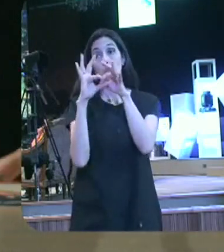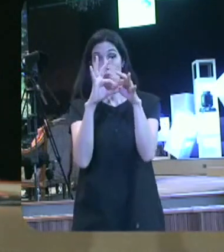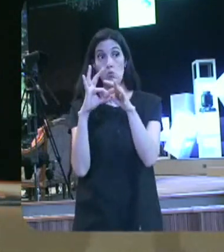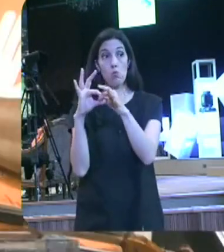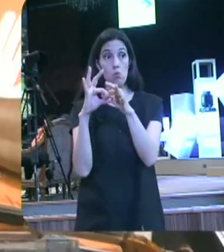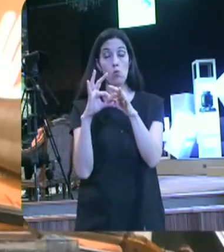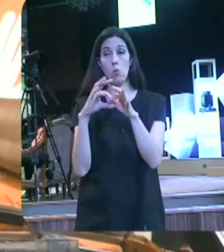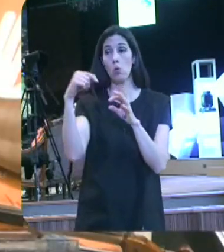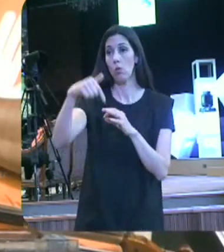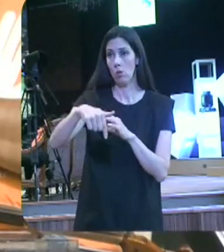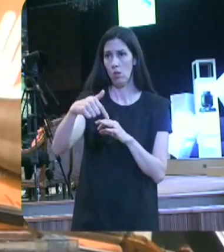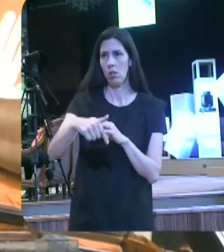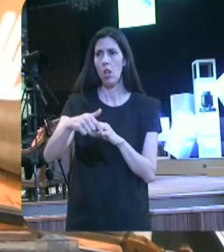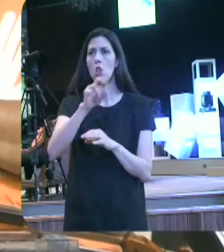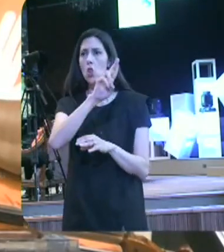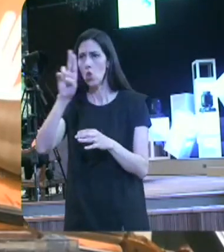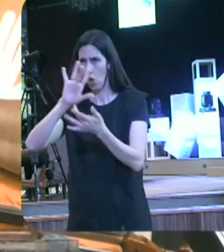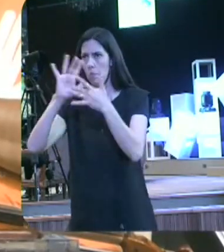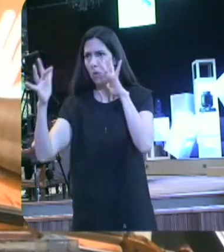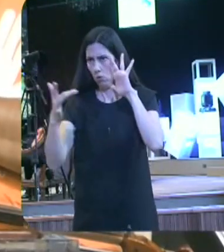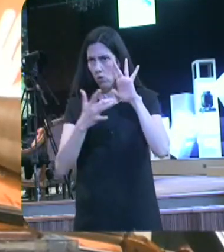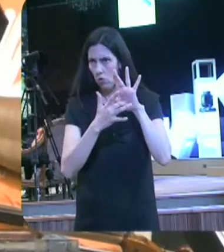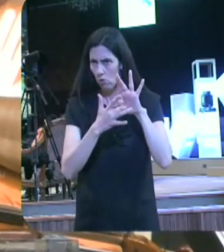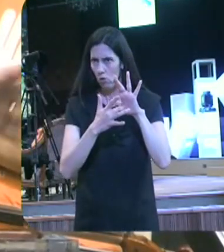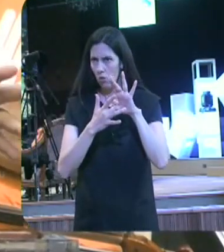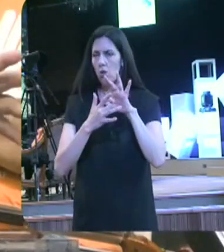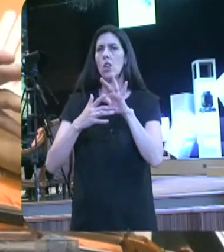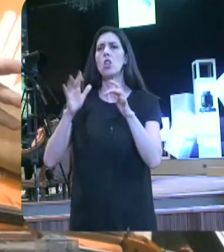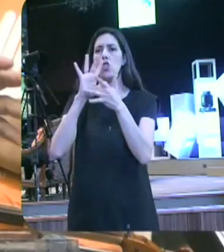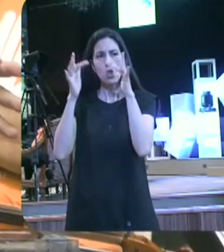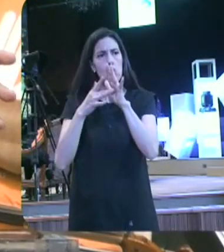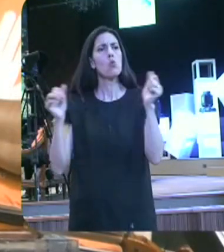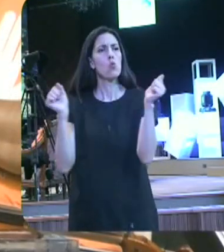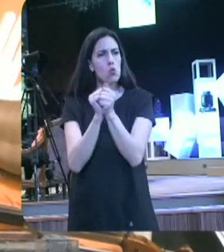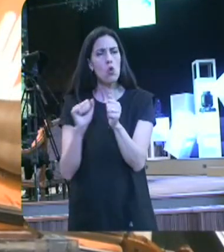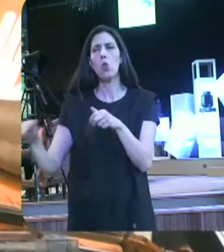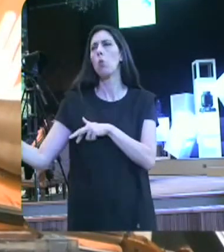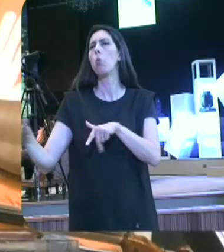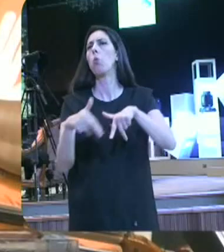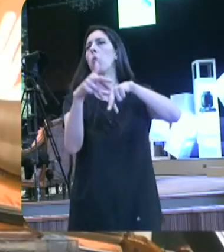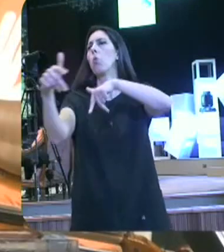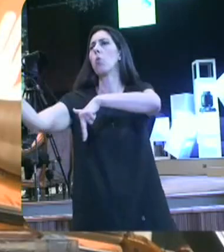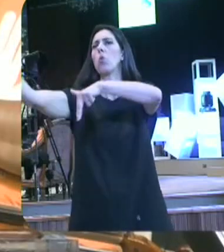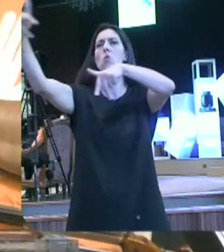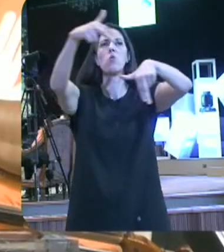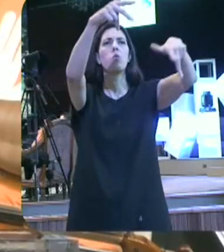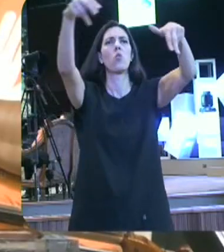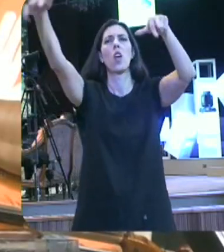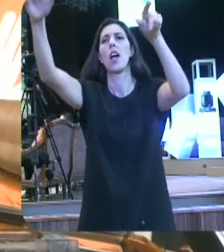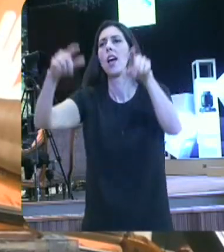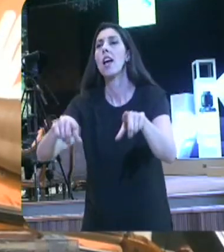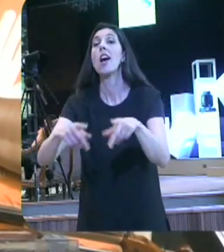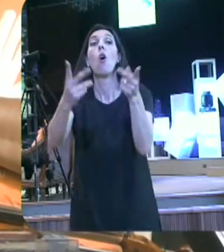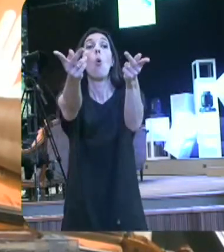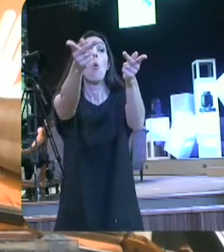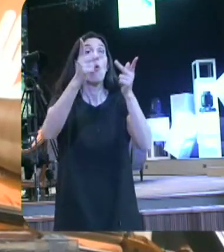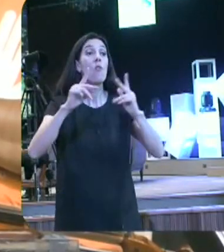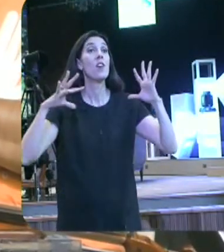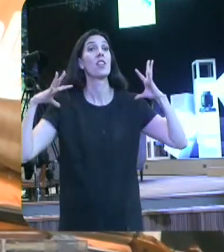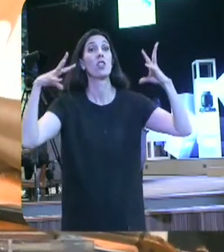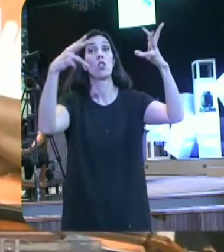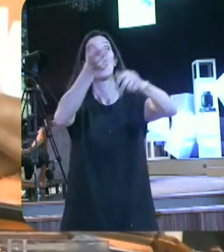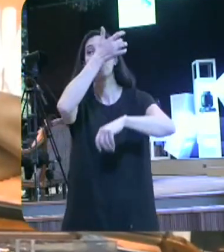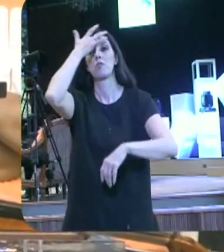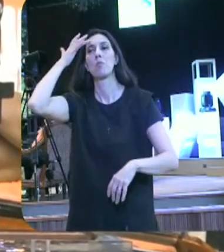aqui andando com a gente, para convidar cada um de nós a ser como uma criança que se deixa conduzir